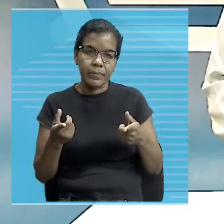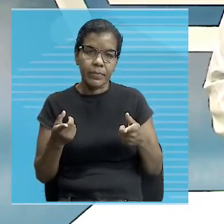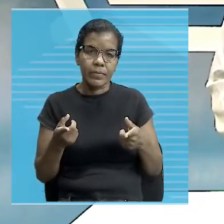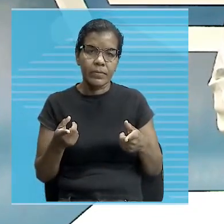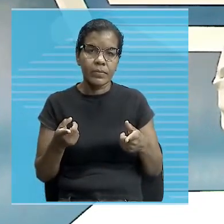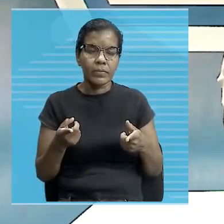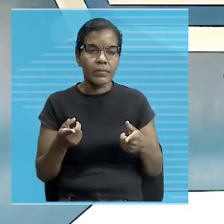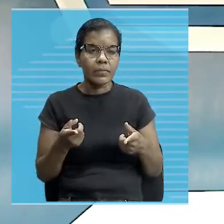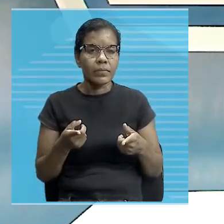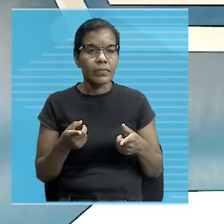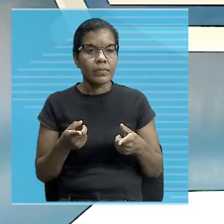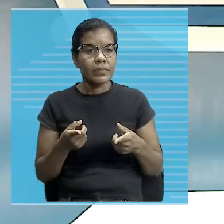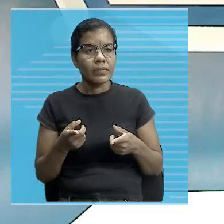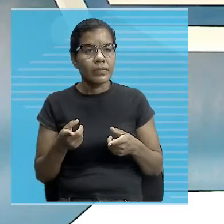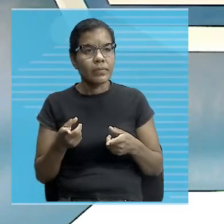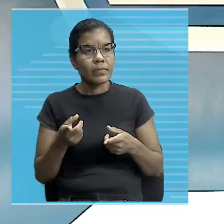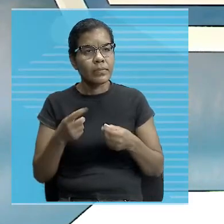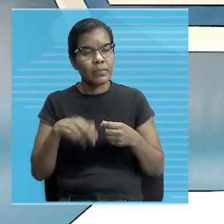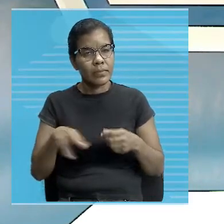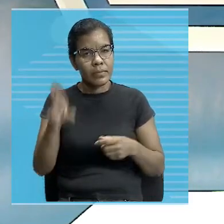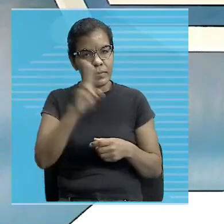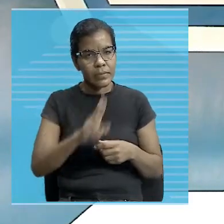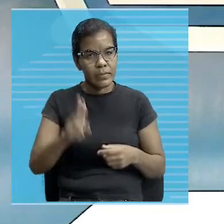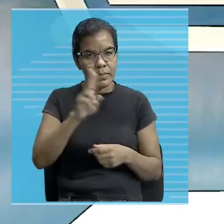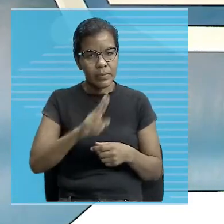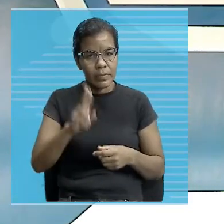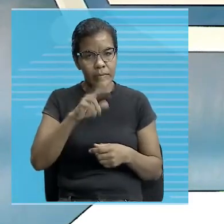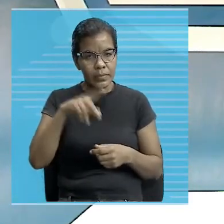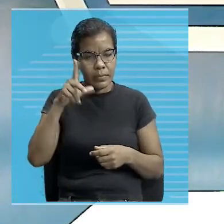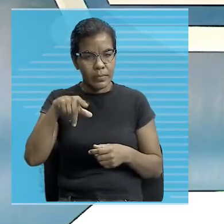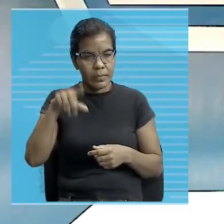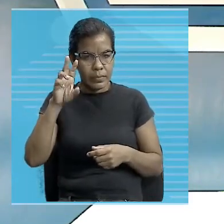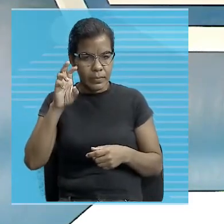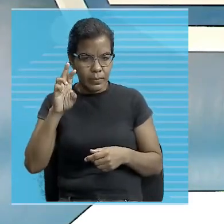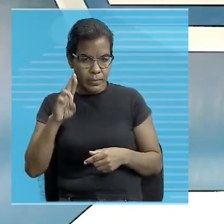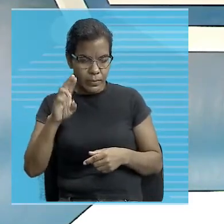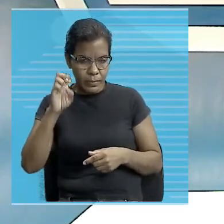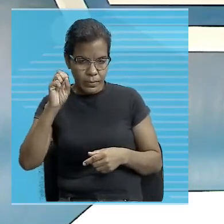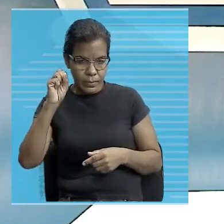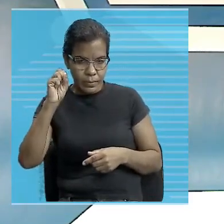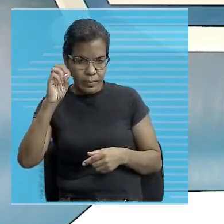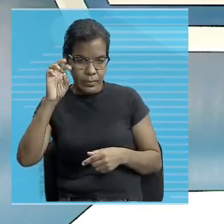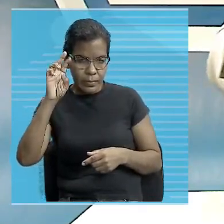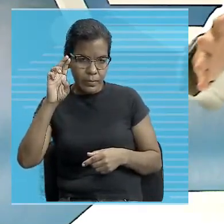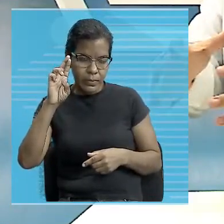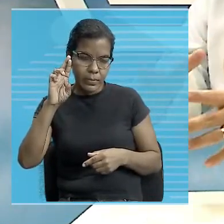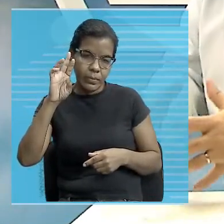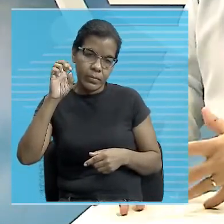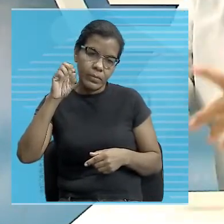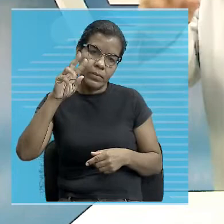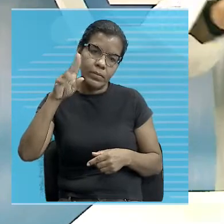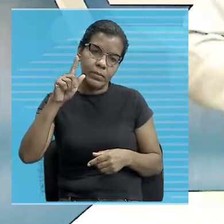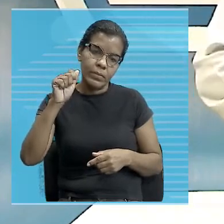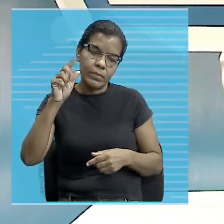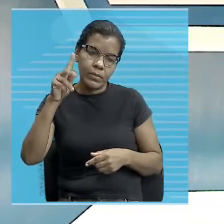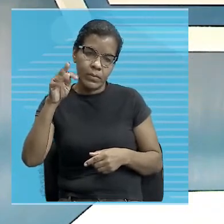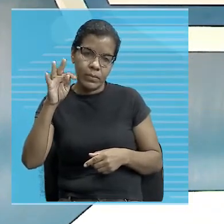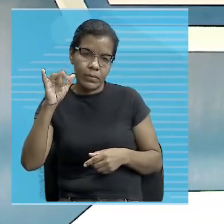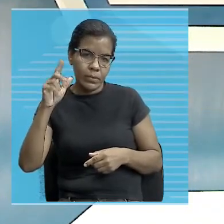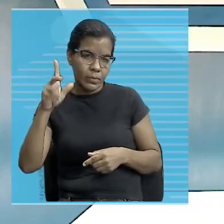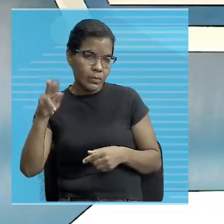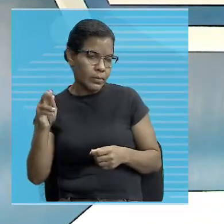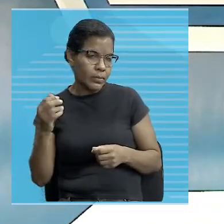Mas, se você usa o preservativo, seja o preservativo masculino, seja o preservativo feminino, ou os